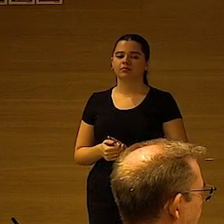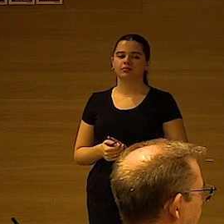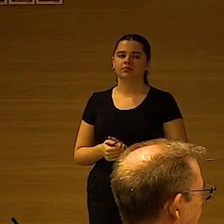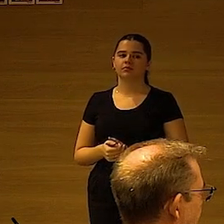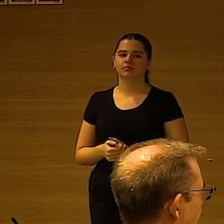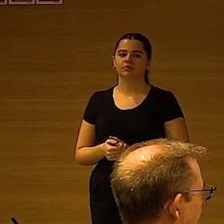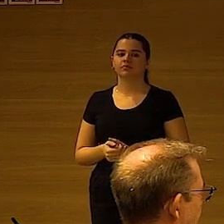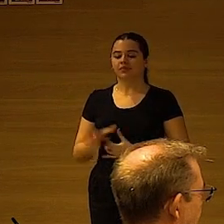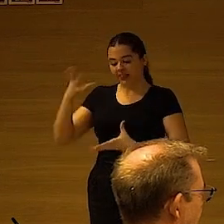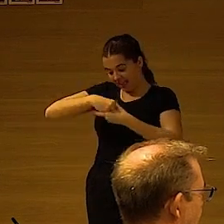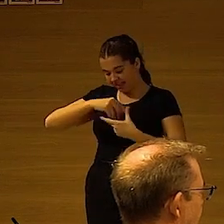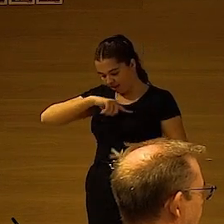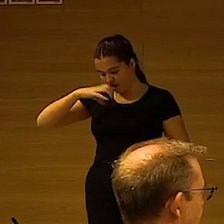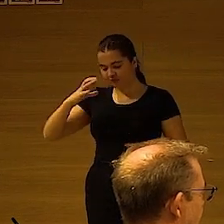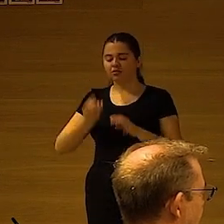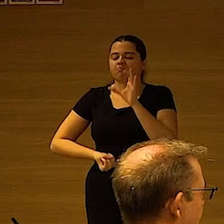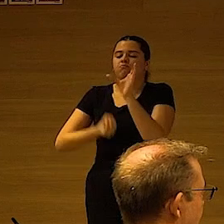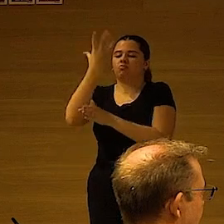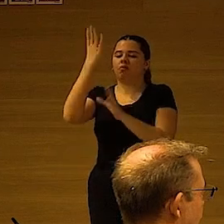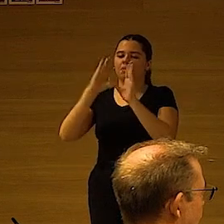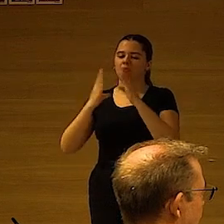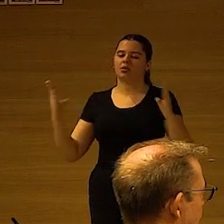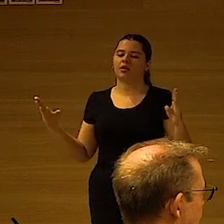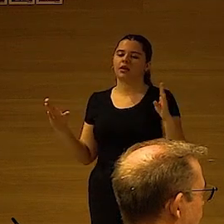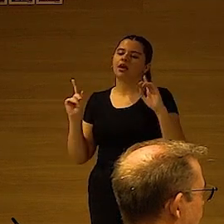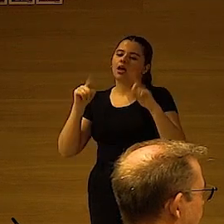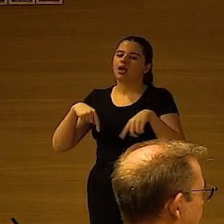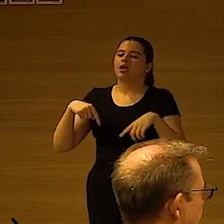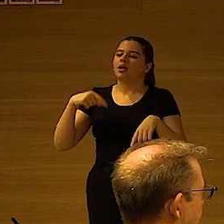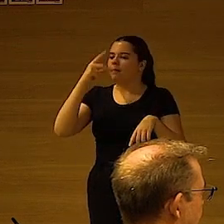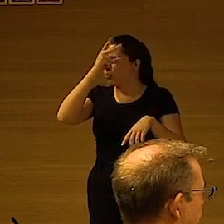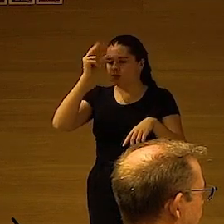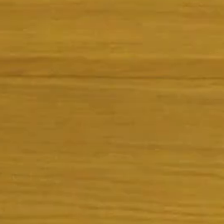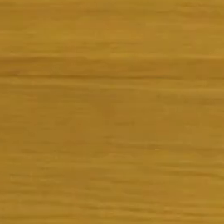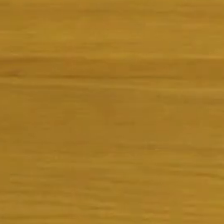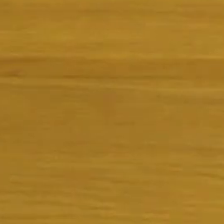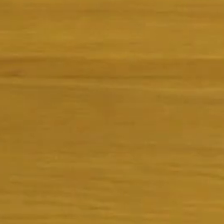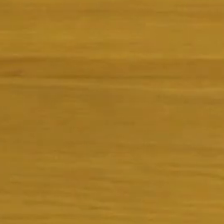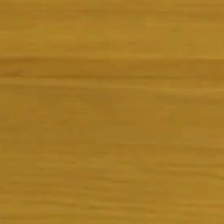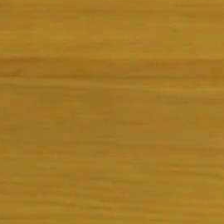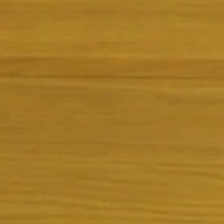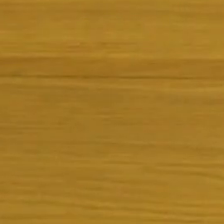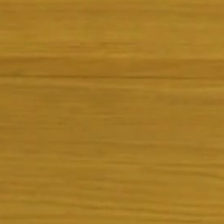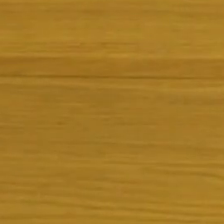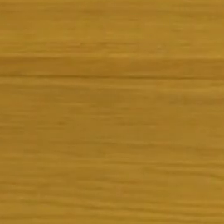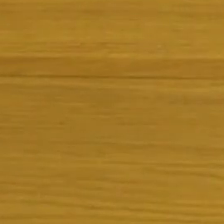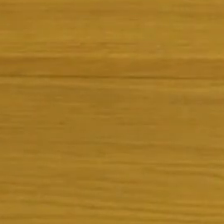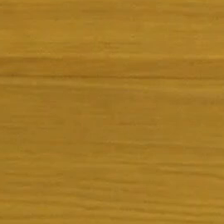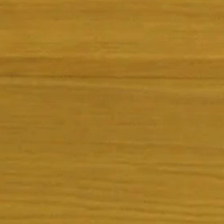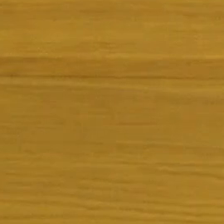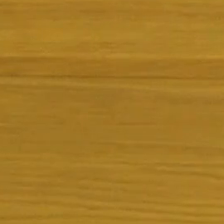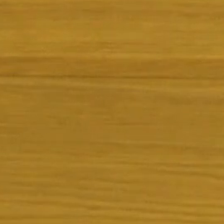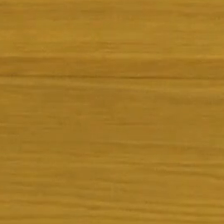criou na cidade de Cravinhos a biblioteca pública, que era do lado da prefeitura. E aí eu soube que quem